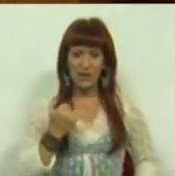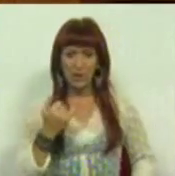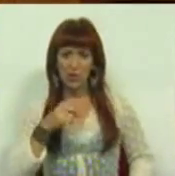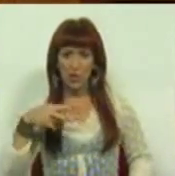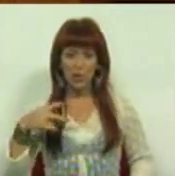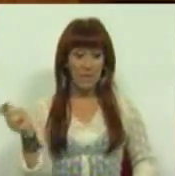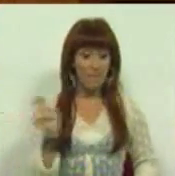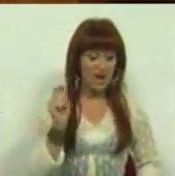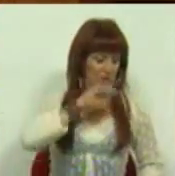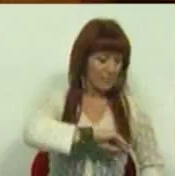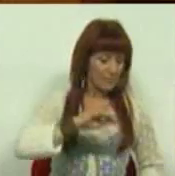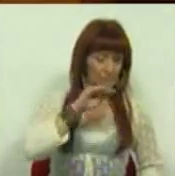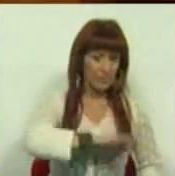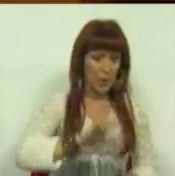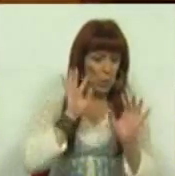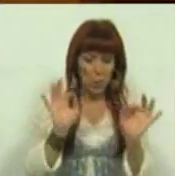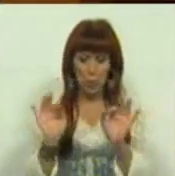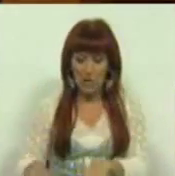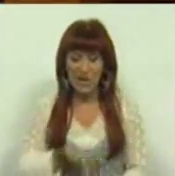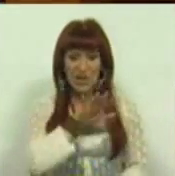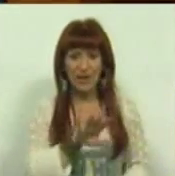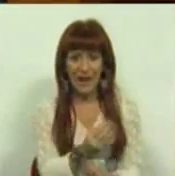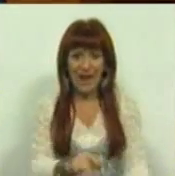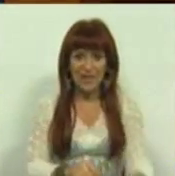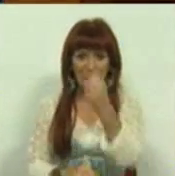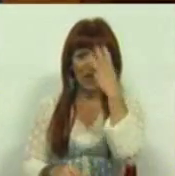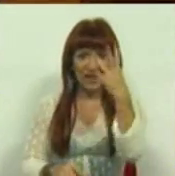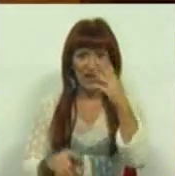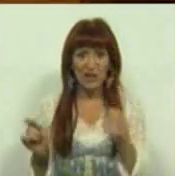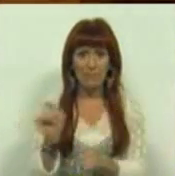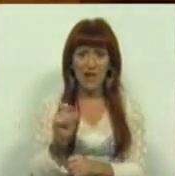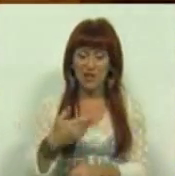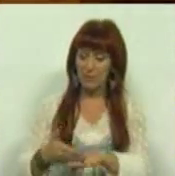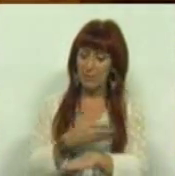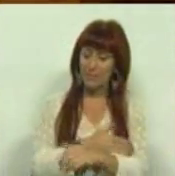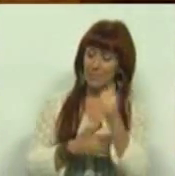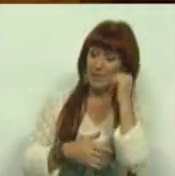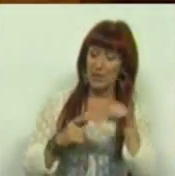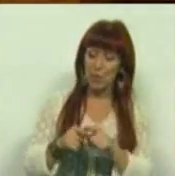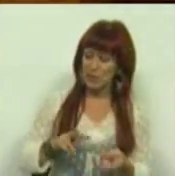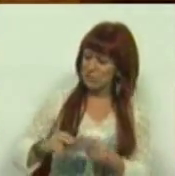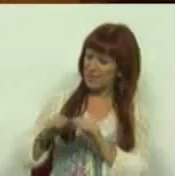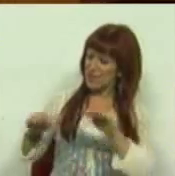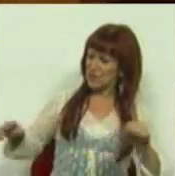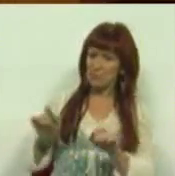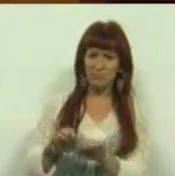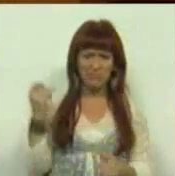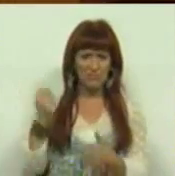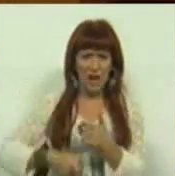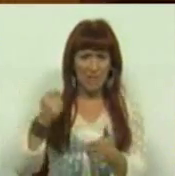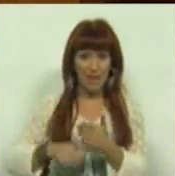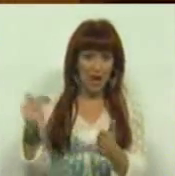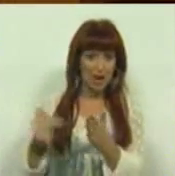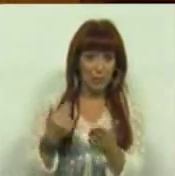562 € por mês para cuidar de 3 crianças. Esperou o mês passado pela correção do seu escalão